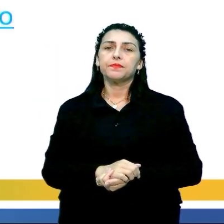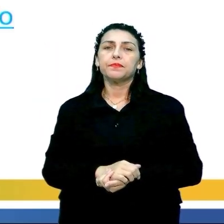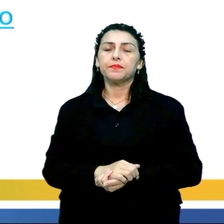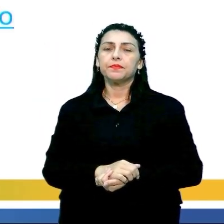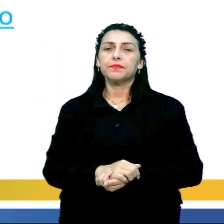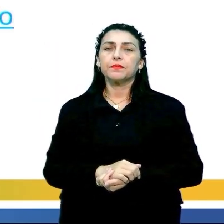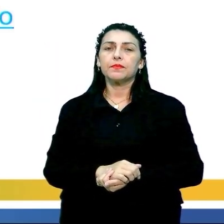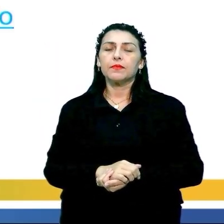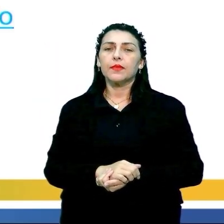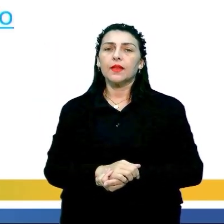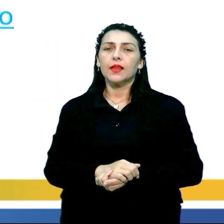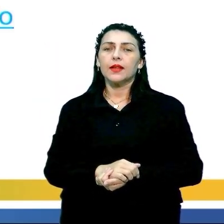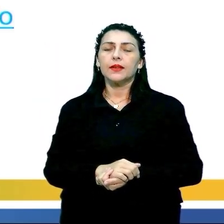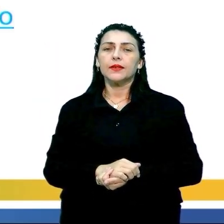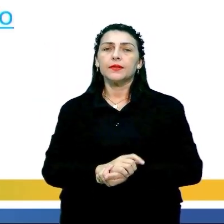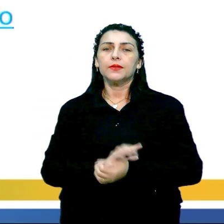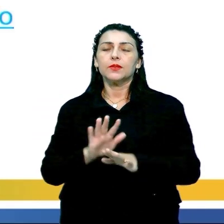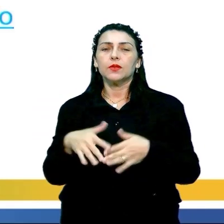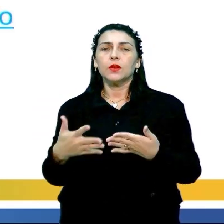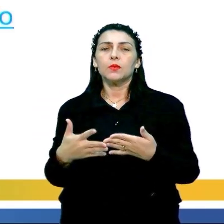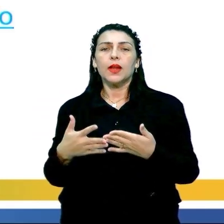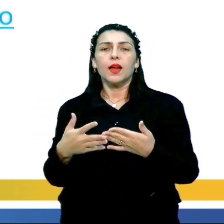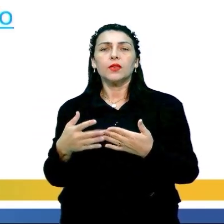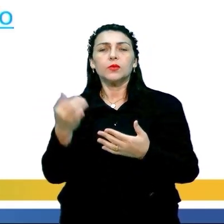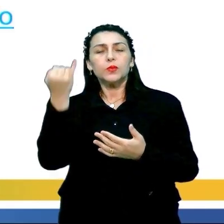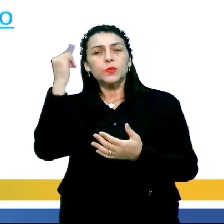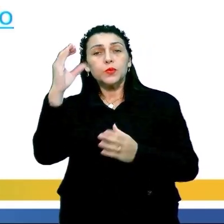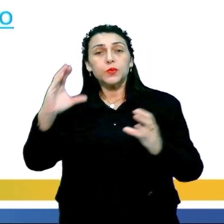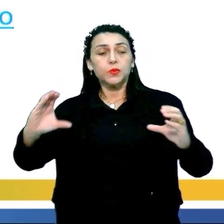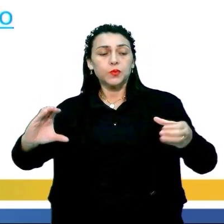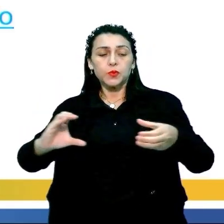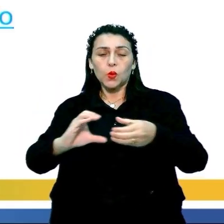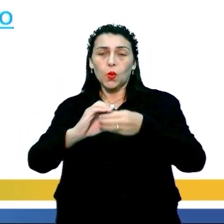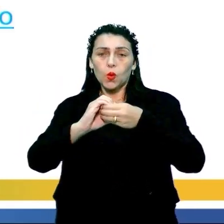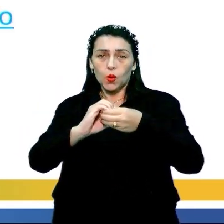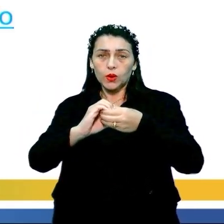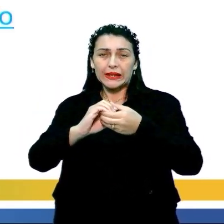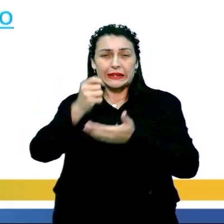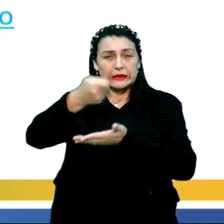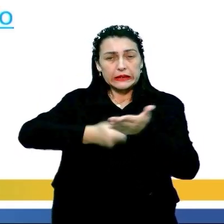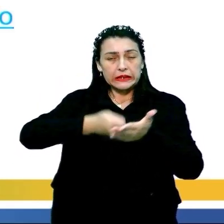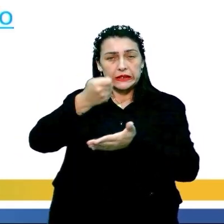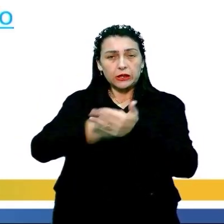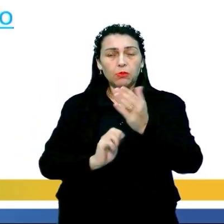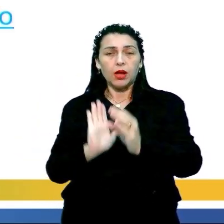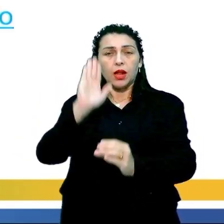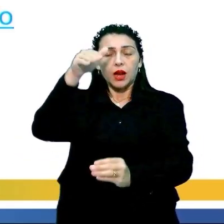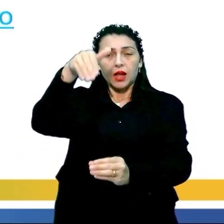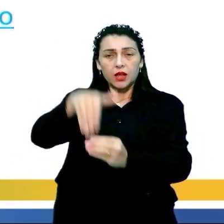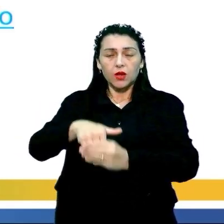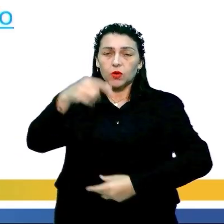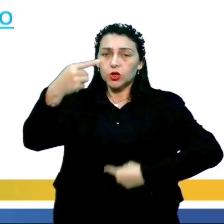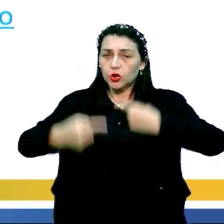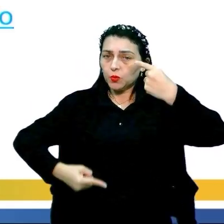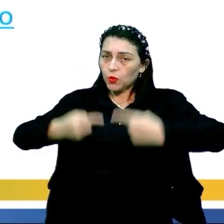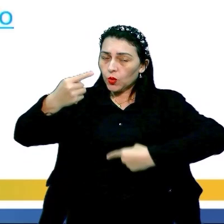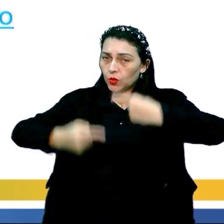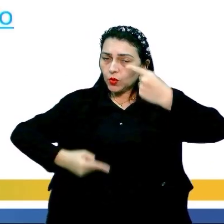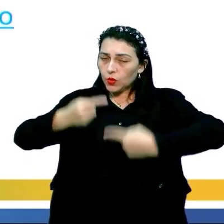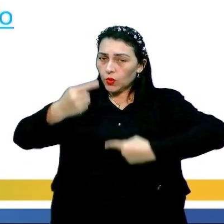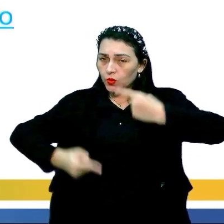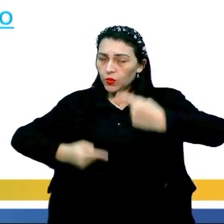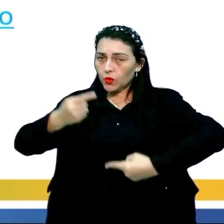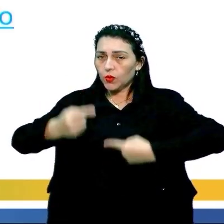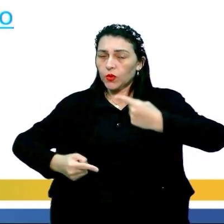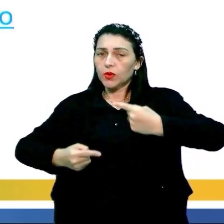acontecer? Por meio da criação de cotas rígidas para a eleição de políticos oriundos